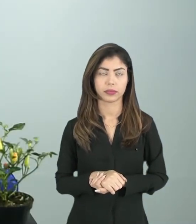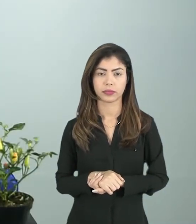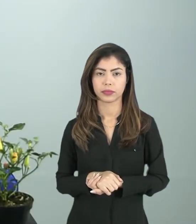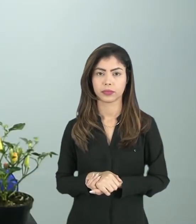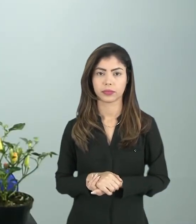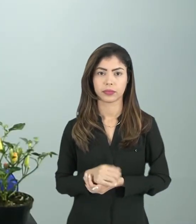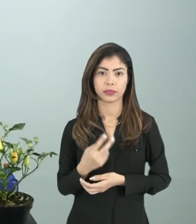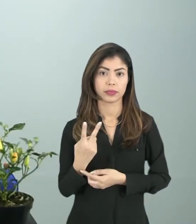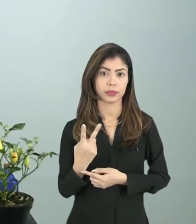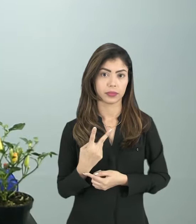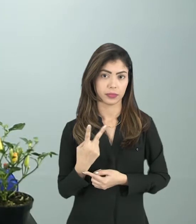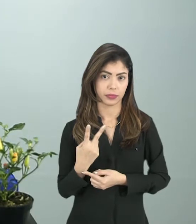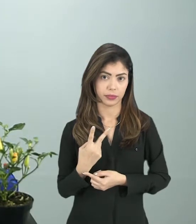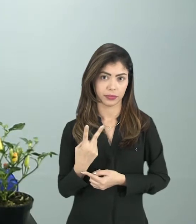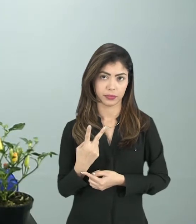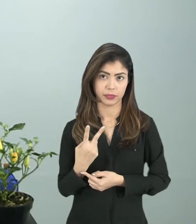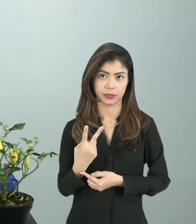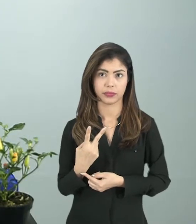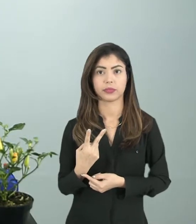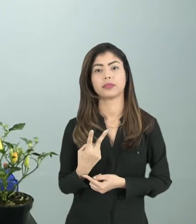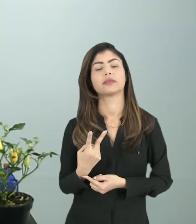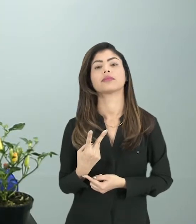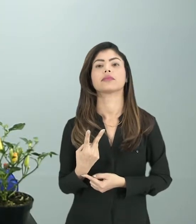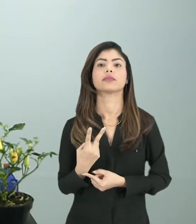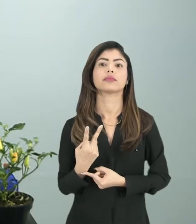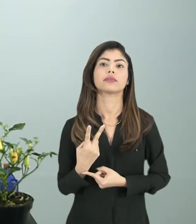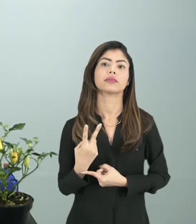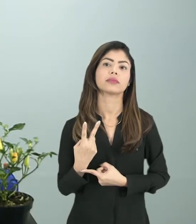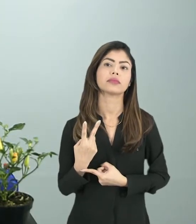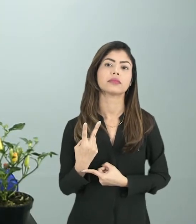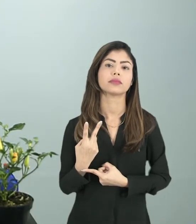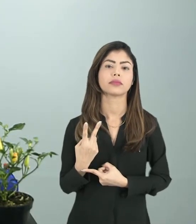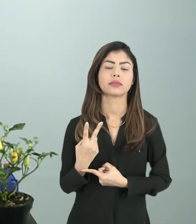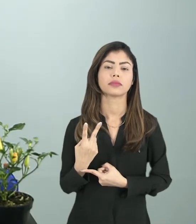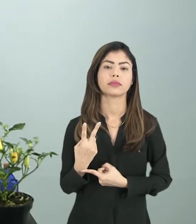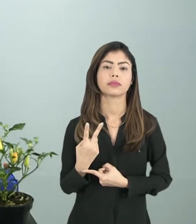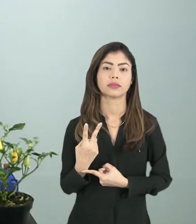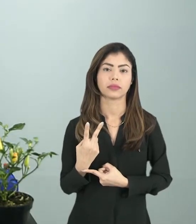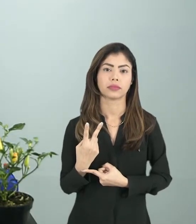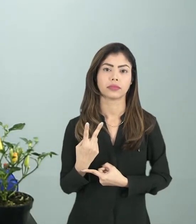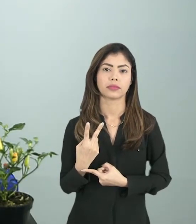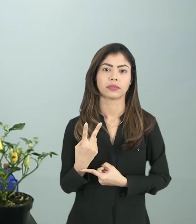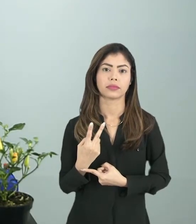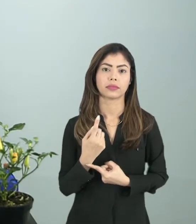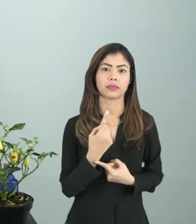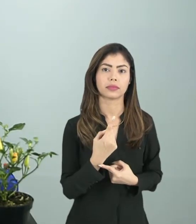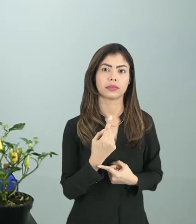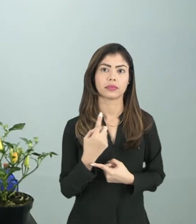Mais outra ornamental. Então,